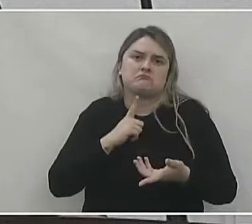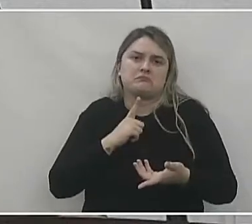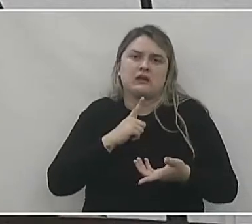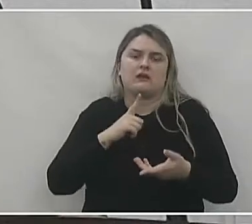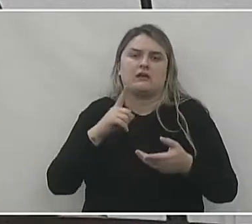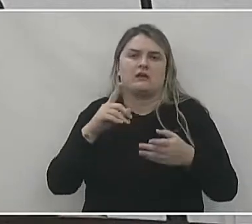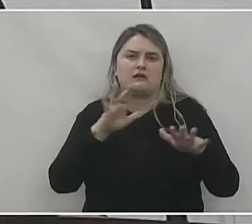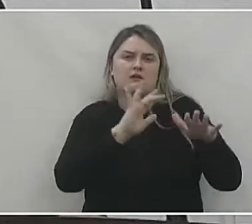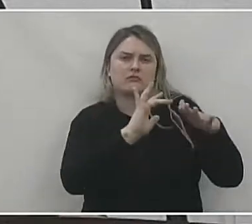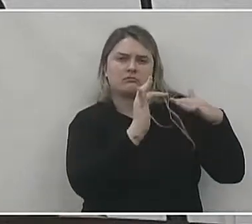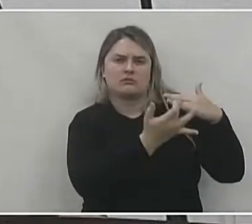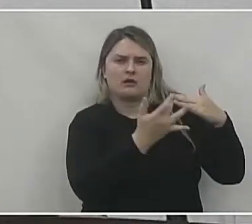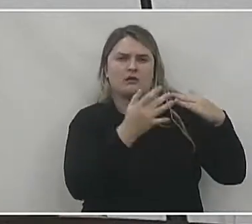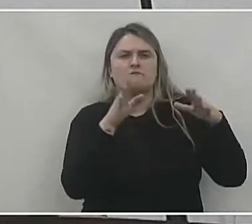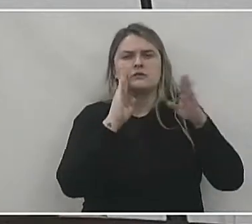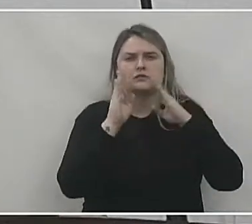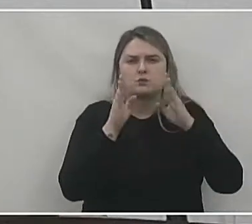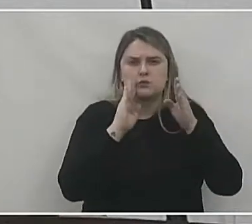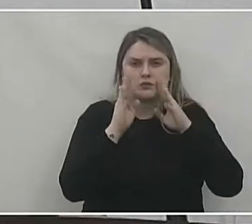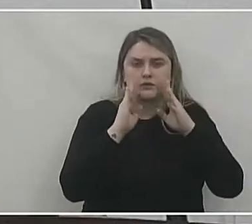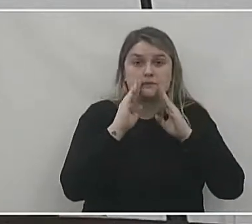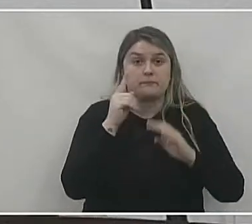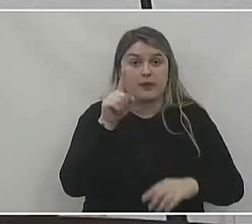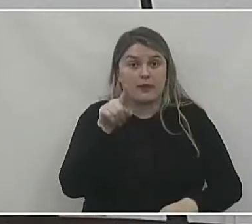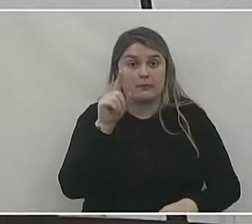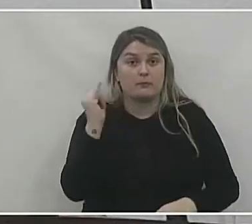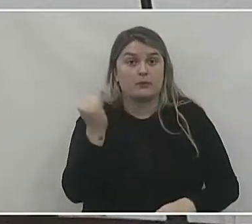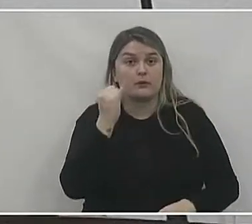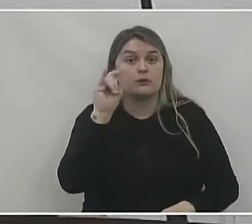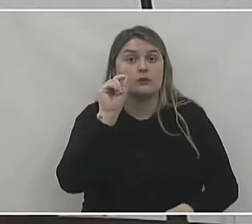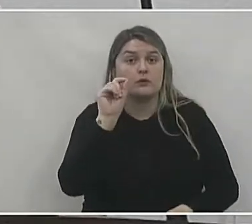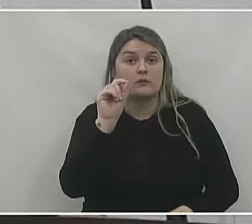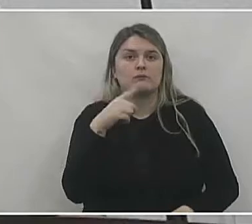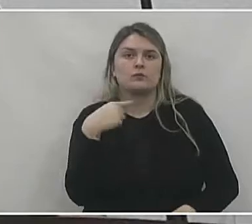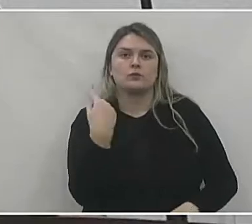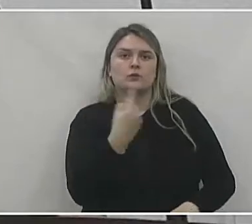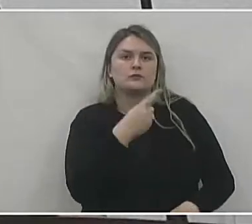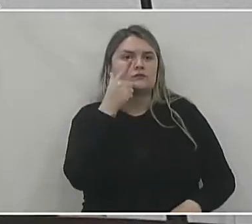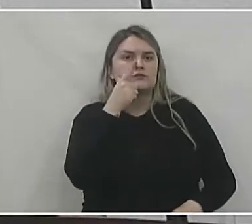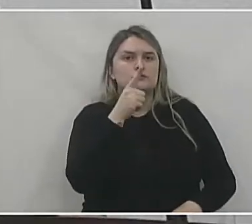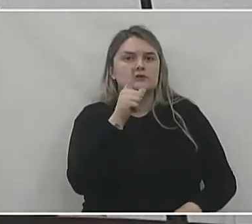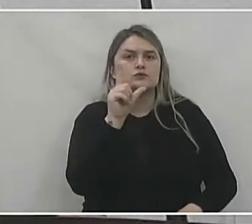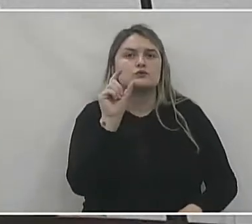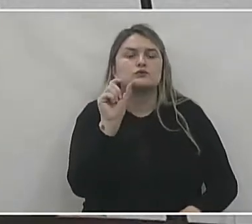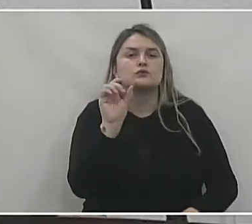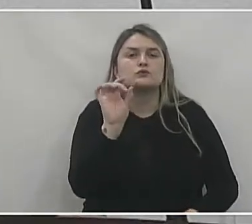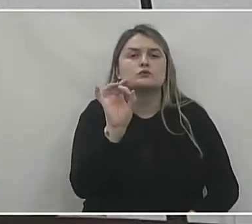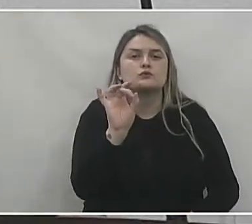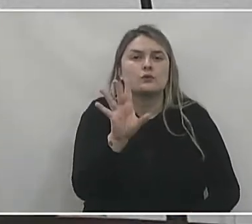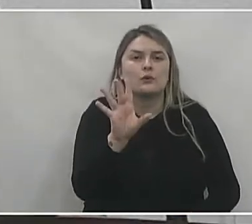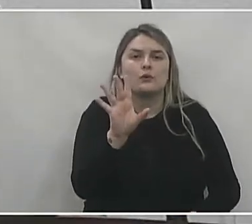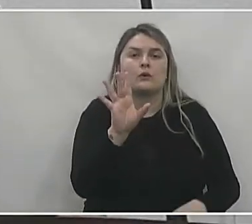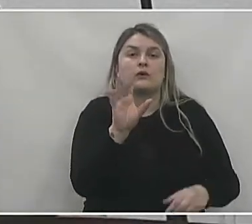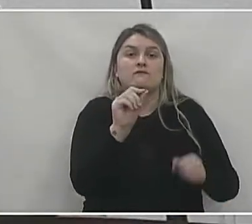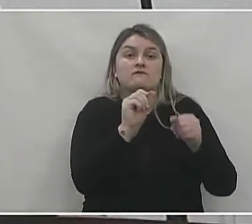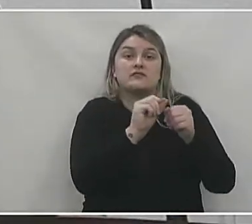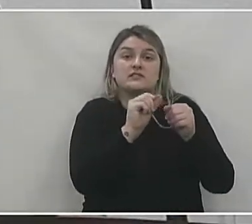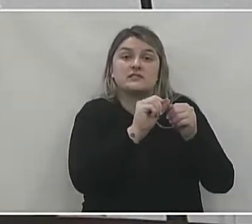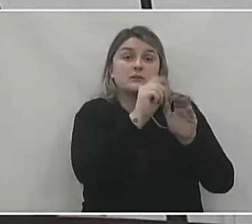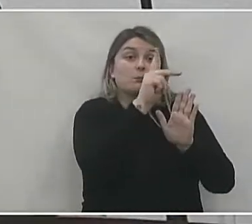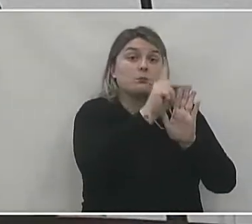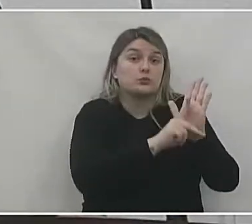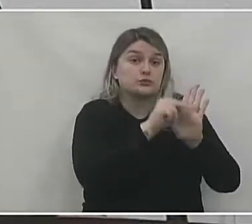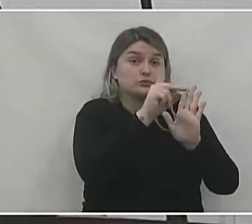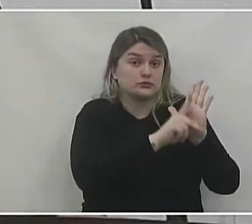o Facebook funcionando, é importante dizer o seguinte, nós conseguimos apenas que se faça